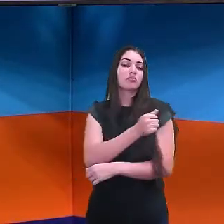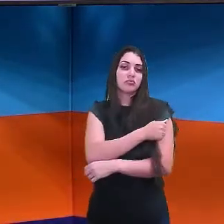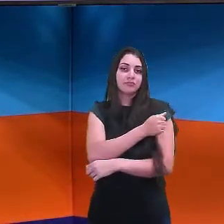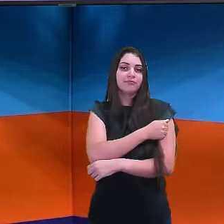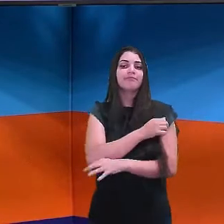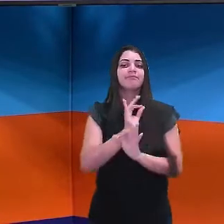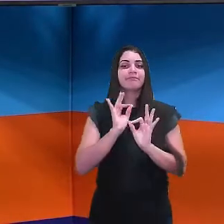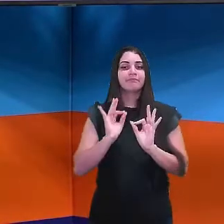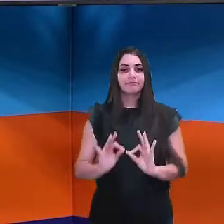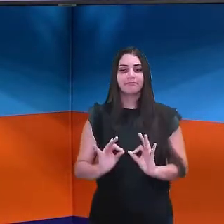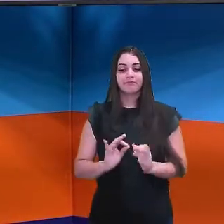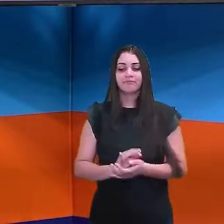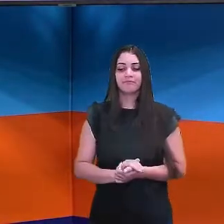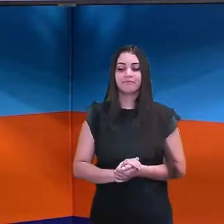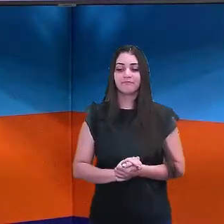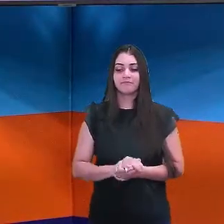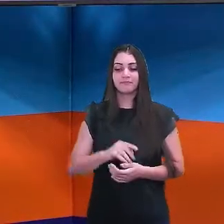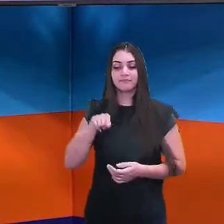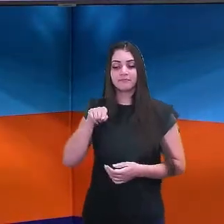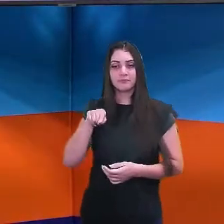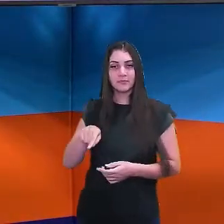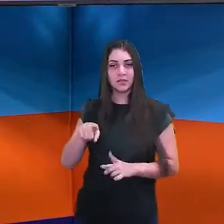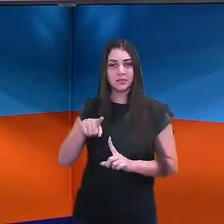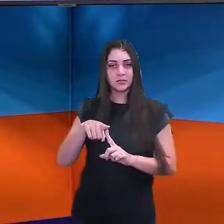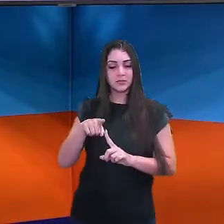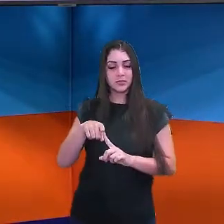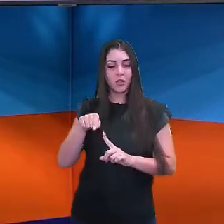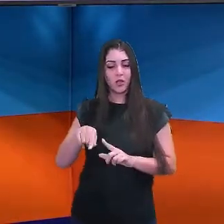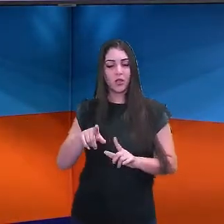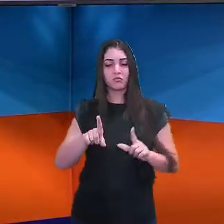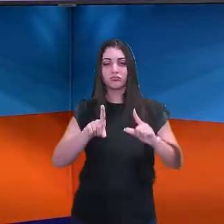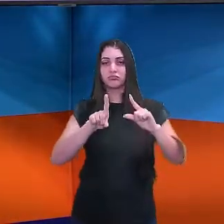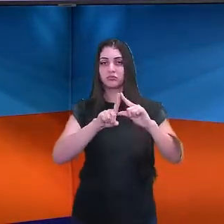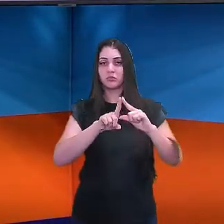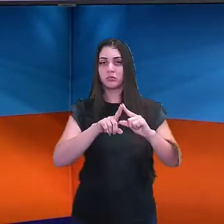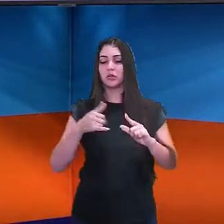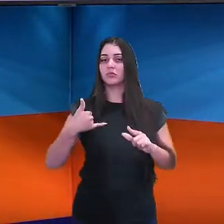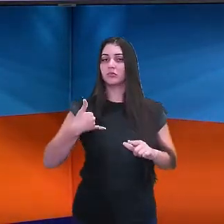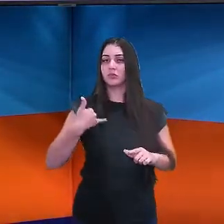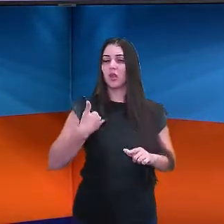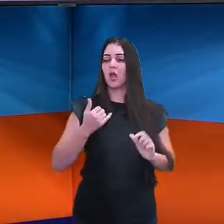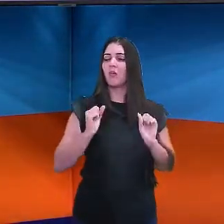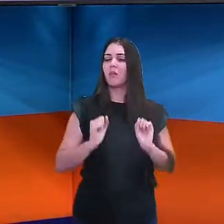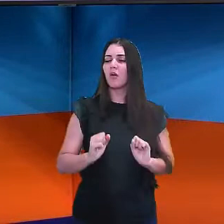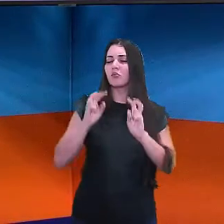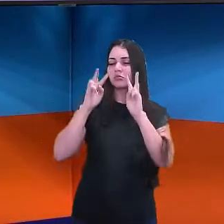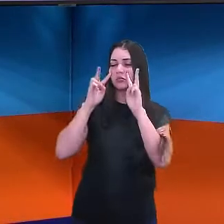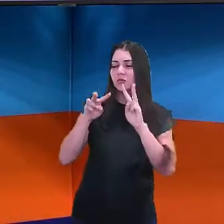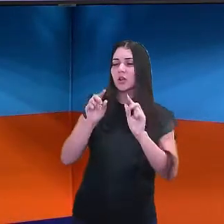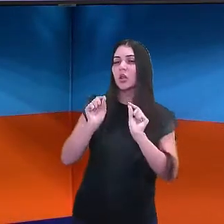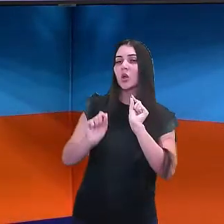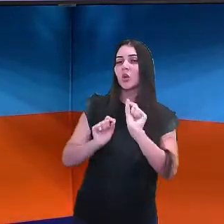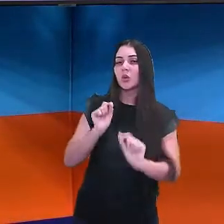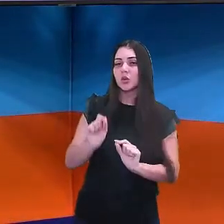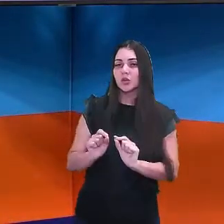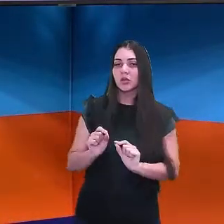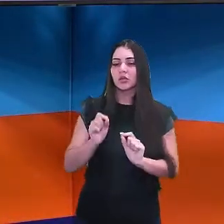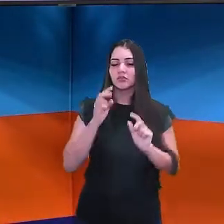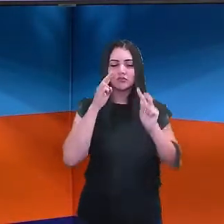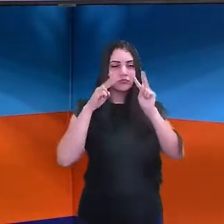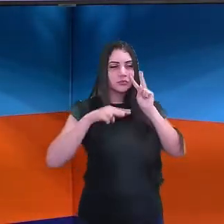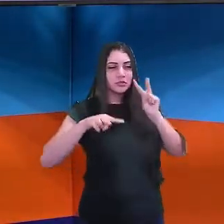alunos, nessa pirâmide etária. Para que vocês possam analisar, observem o seu dia a